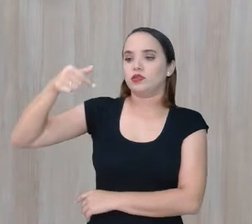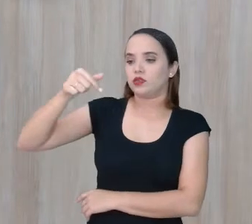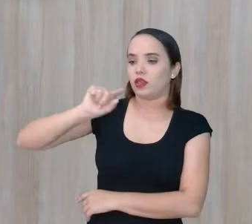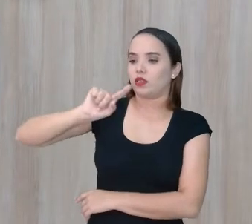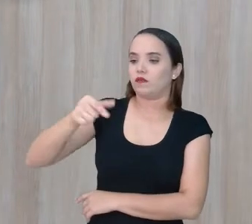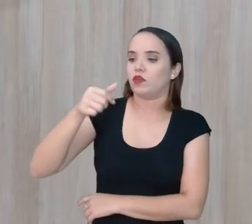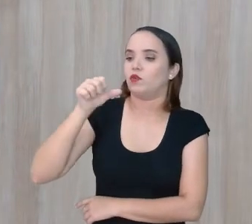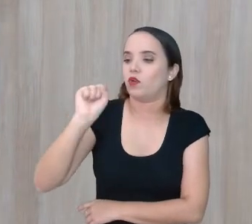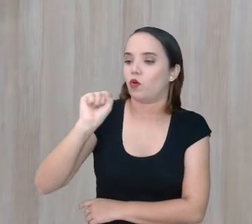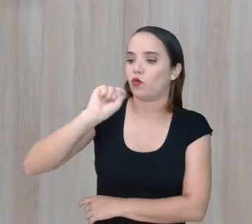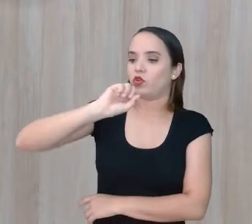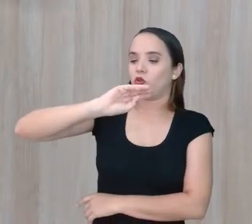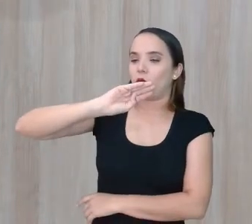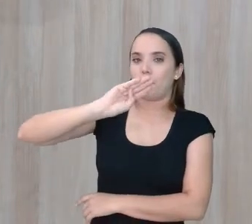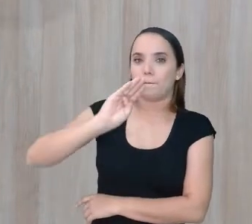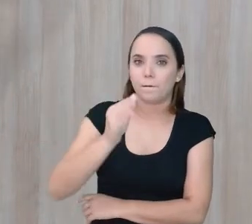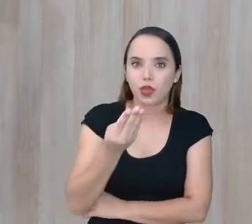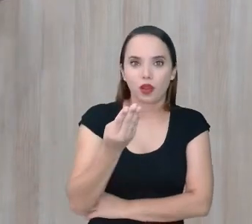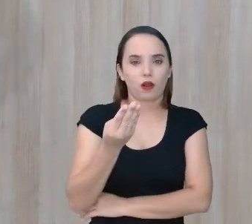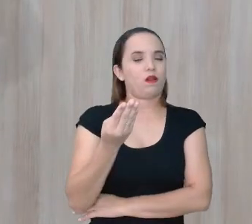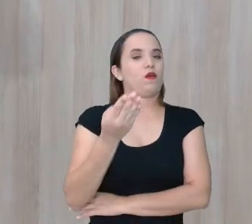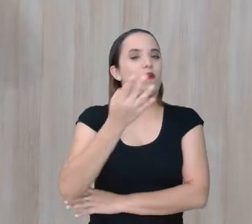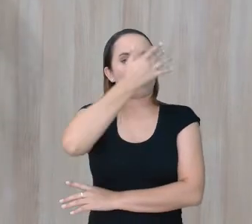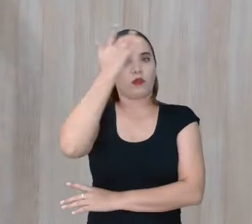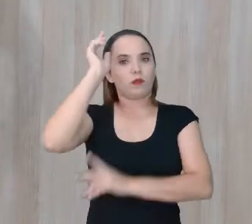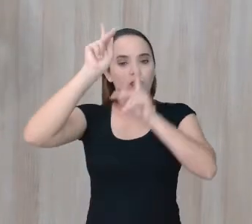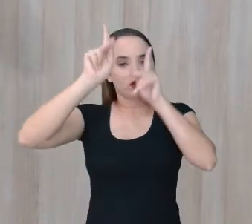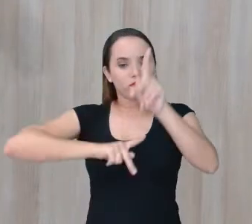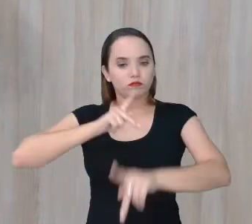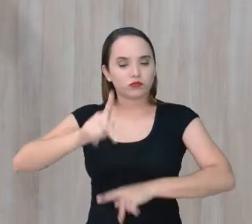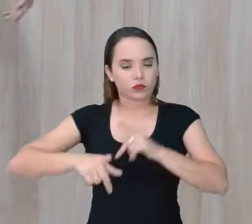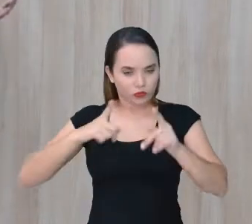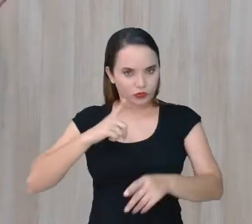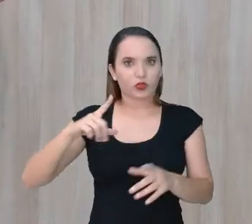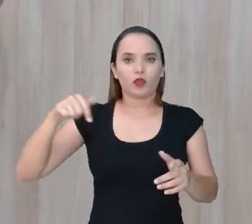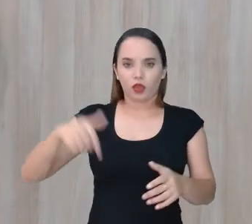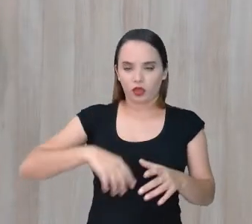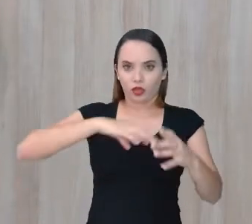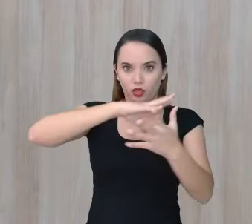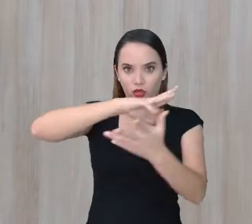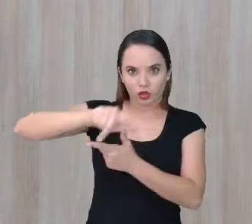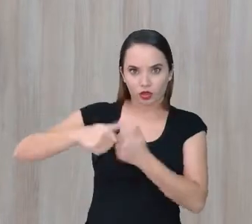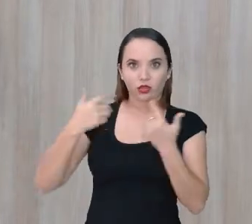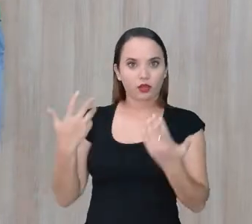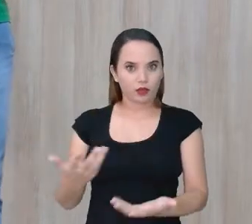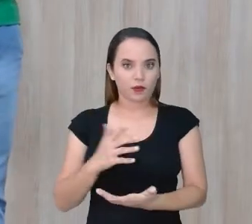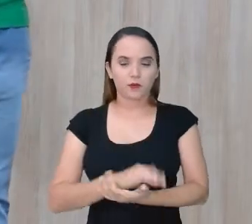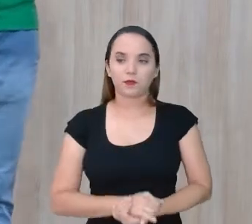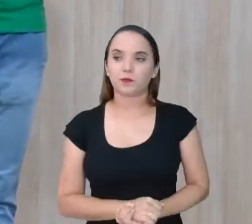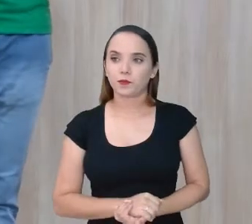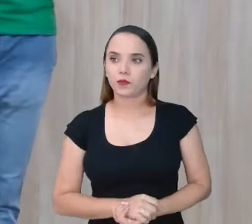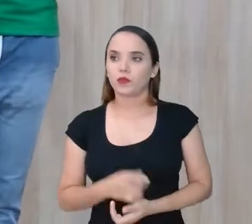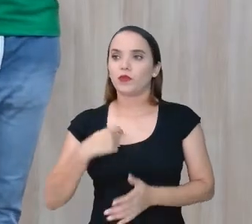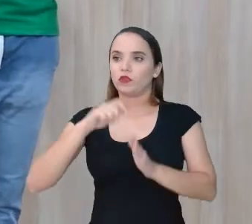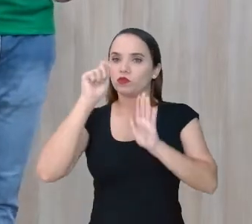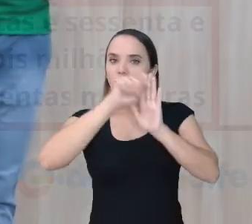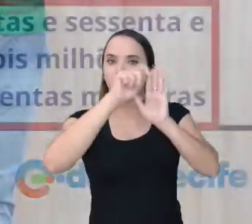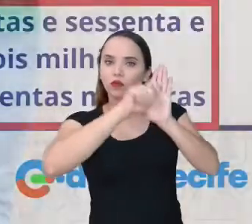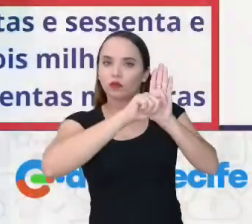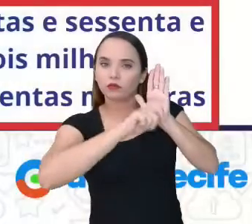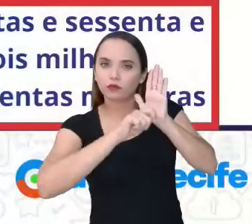7,8 bilhões de pessoas, certo? De habitantes temos aí no planeta Terra. Então, a gente vai escrever esses